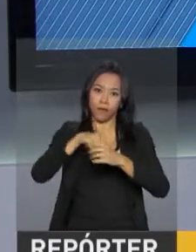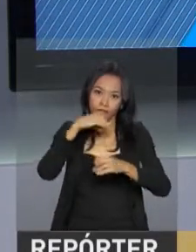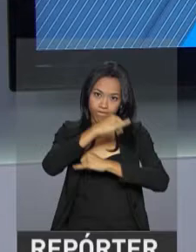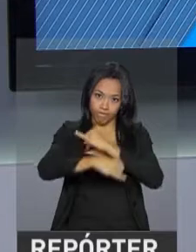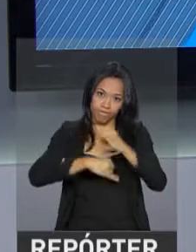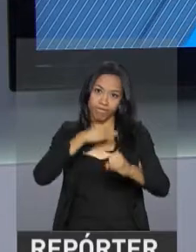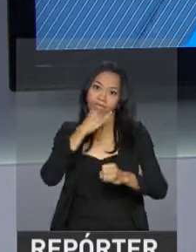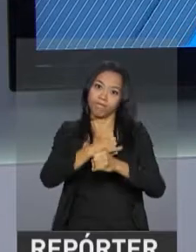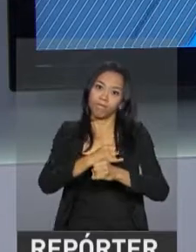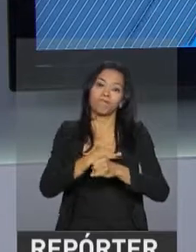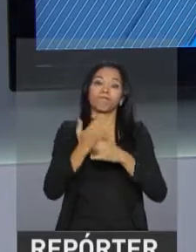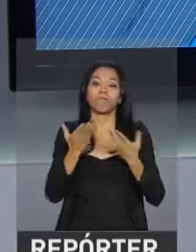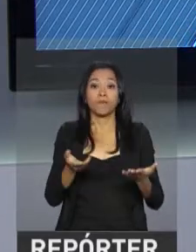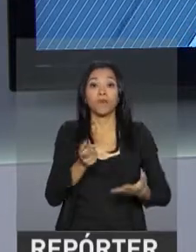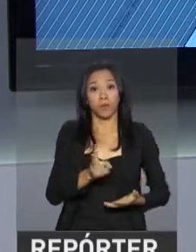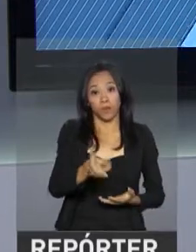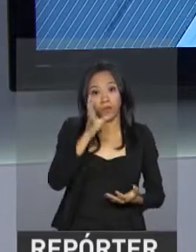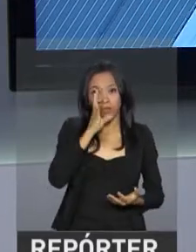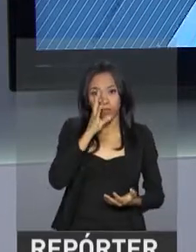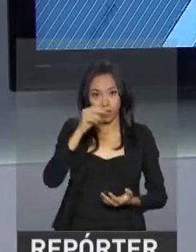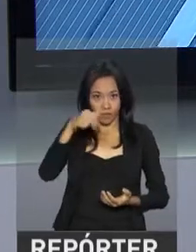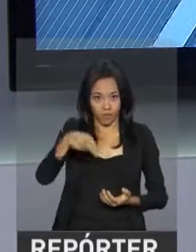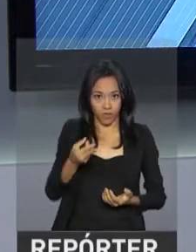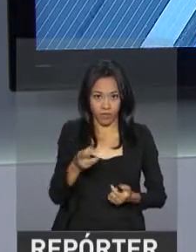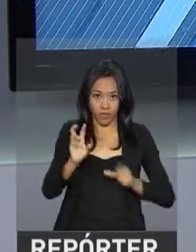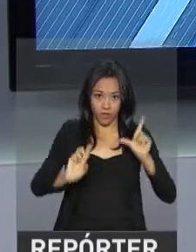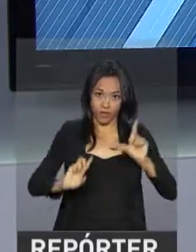está na nossa página na internet. Continue com a